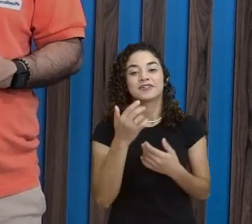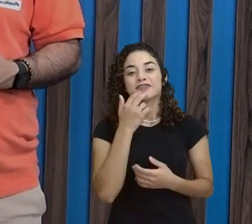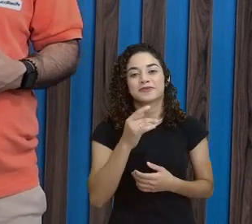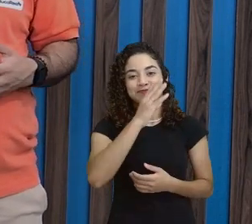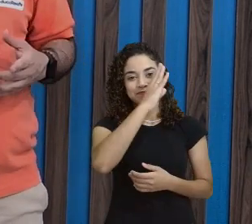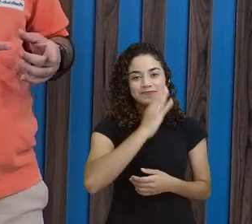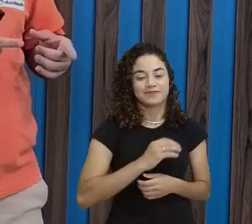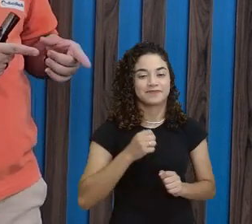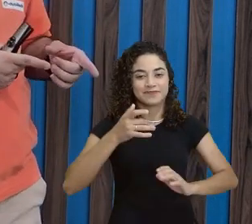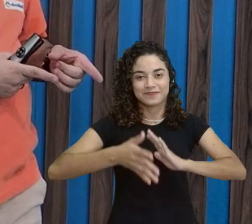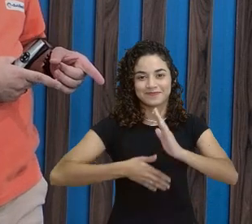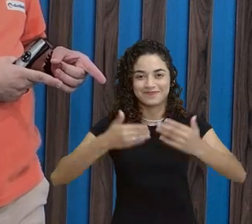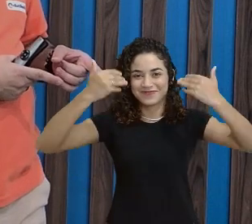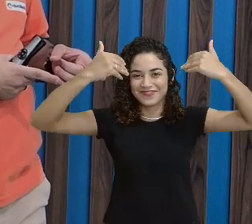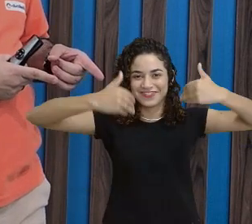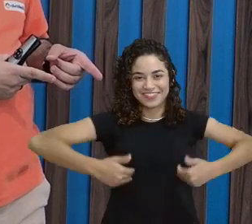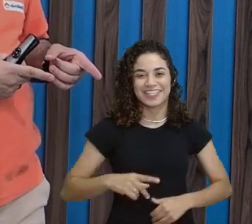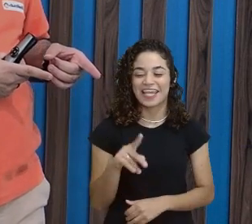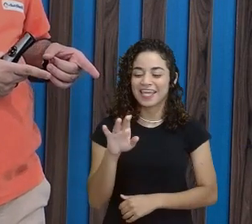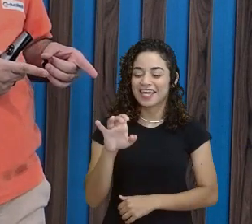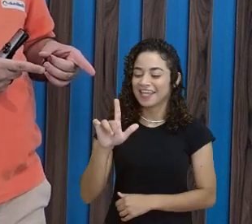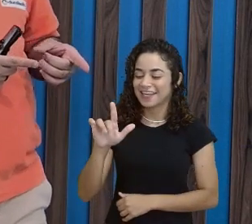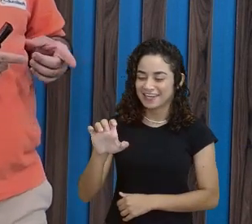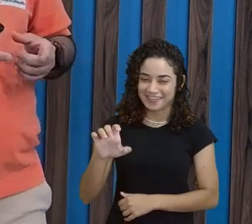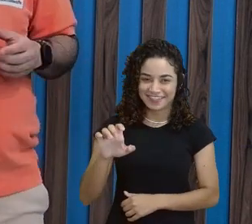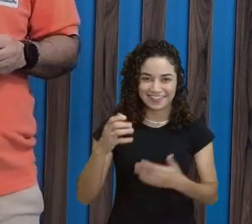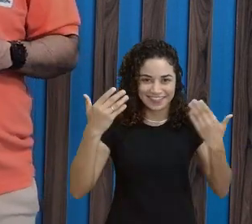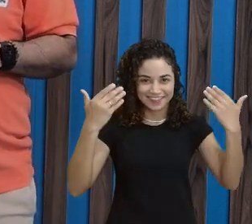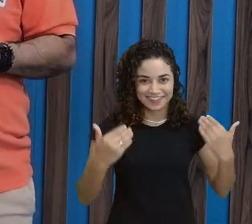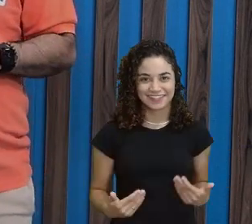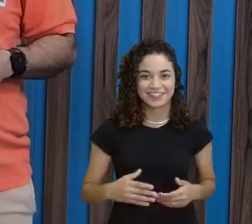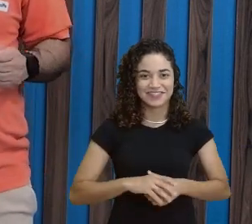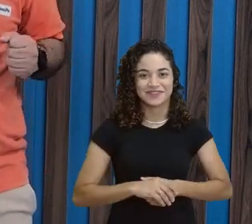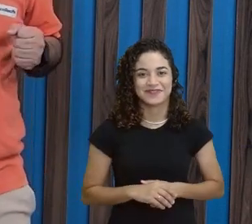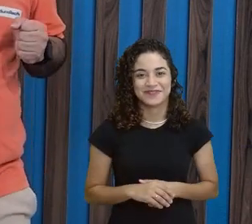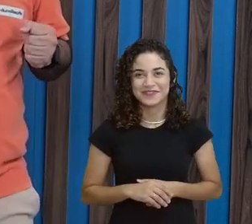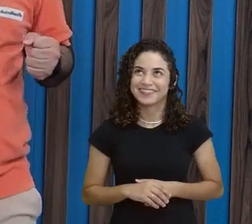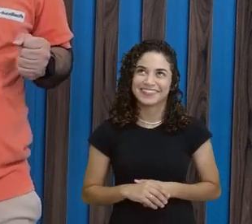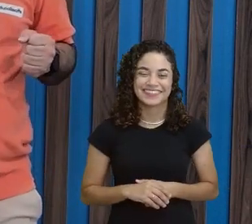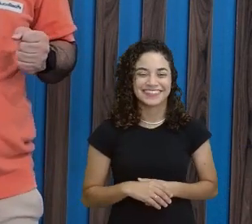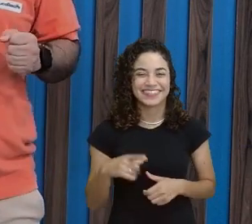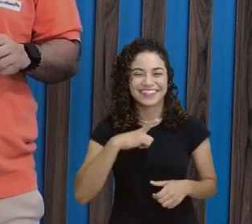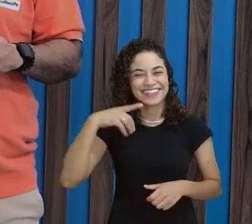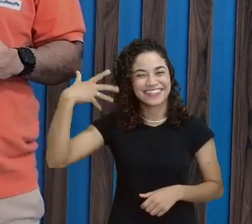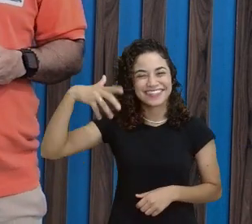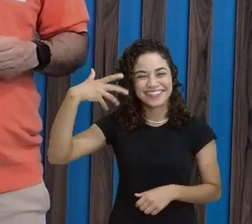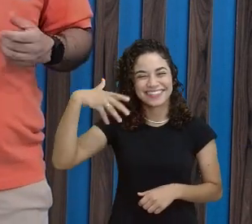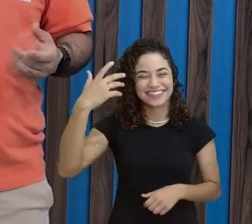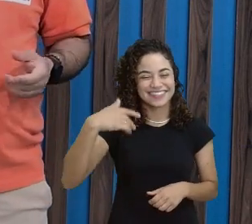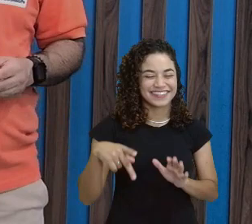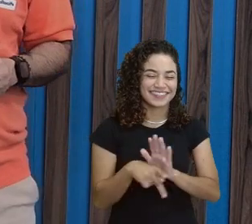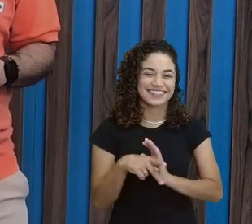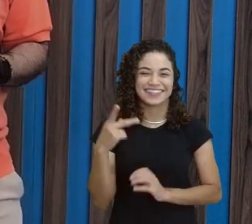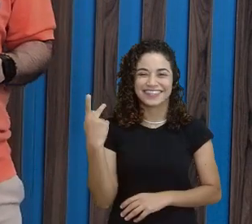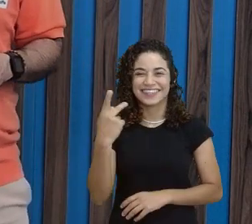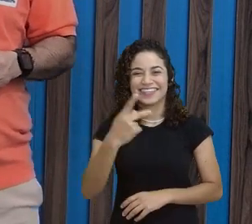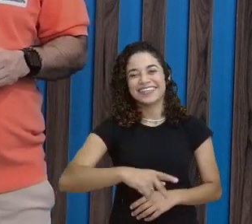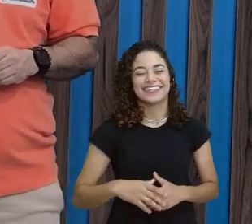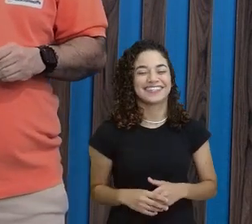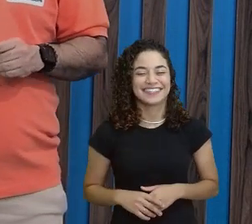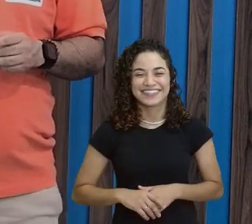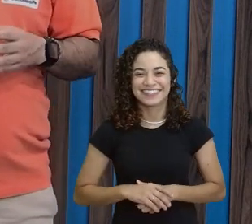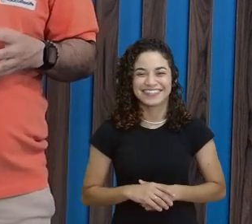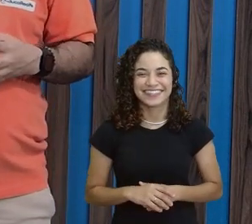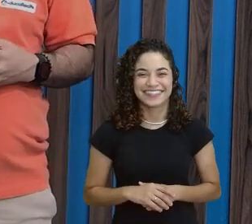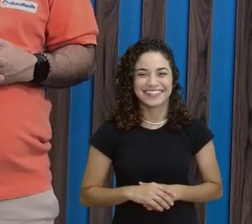de sinais, a Kelly, ela aqui no cantinho, ó. Kelly, ô Kelly, tem até música para